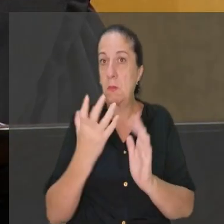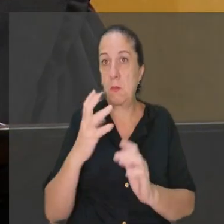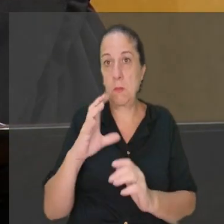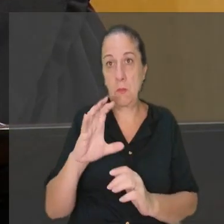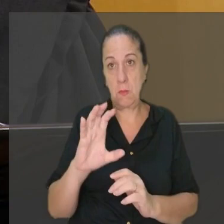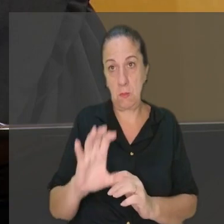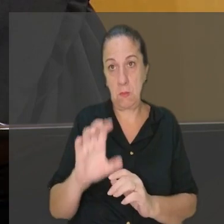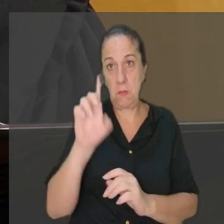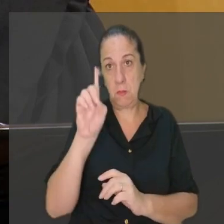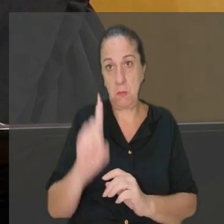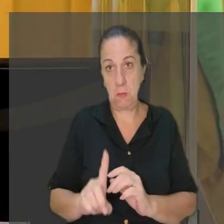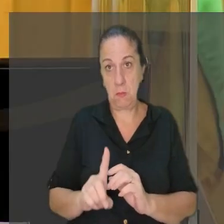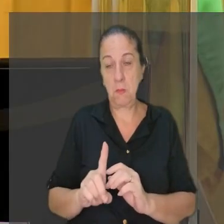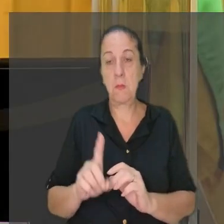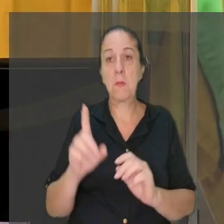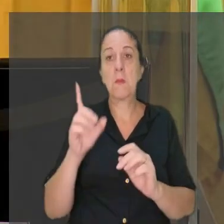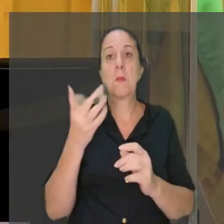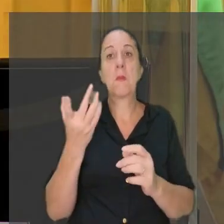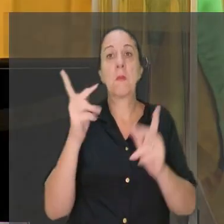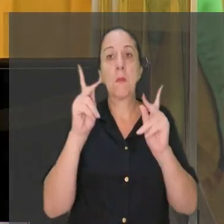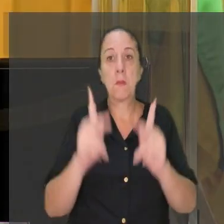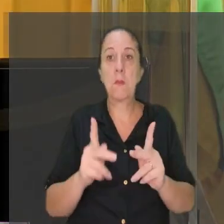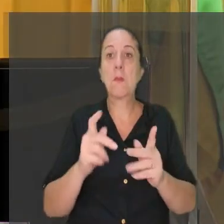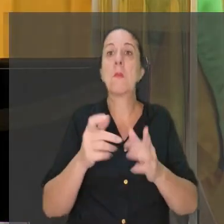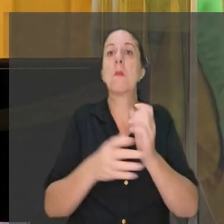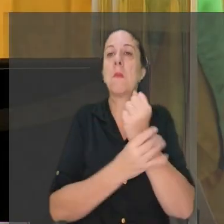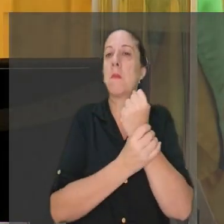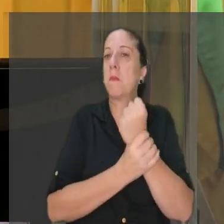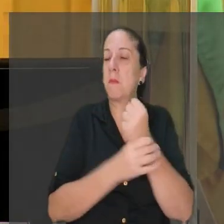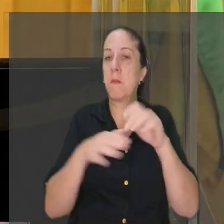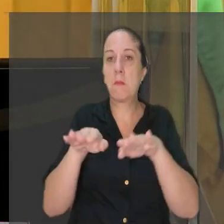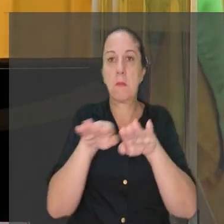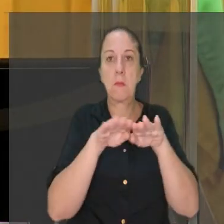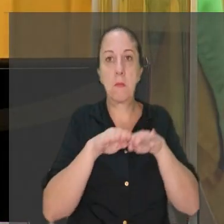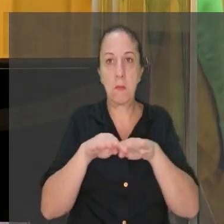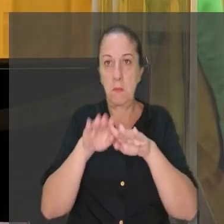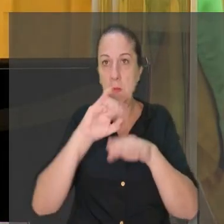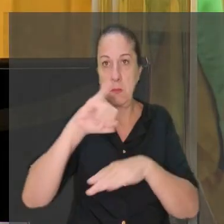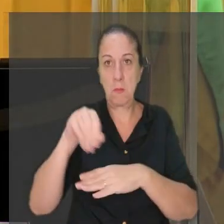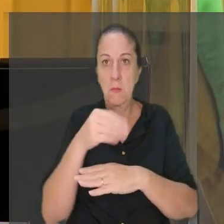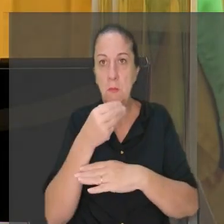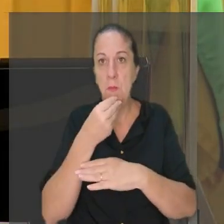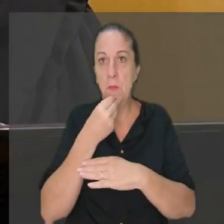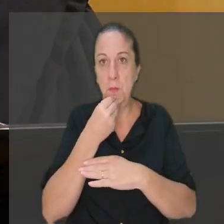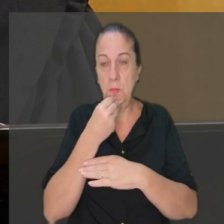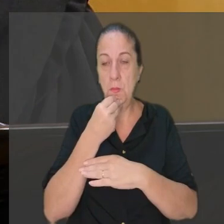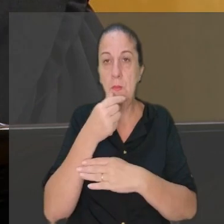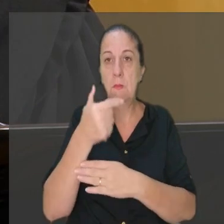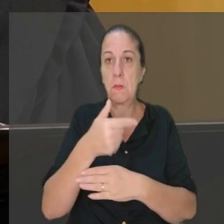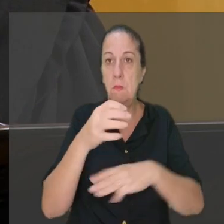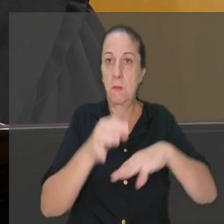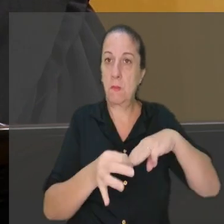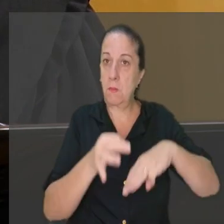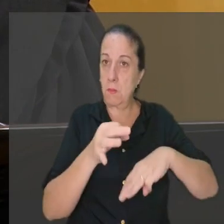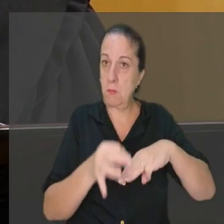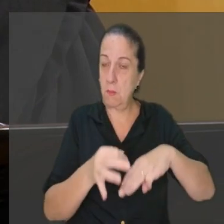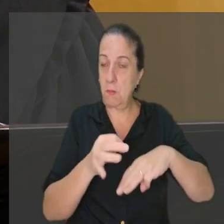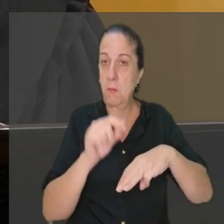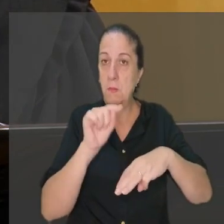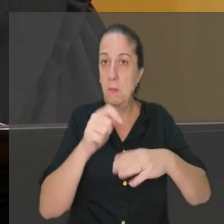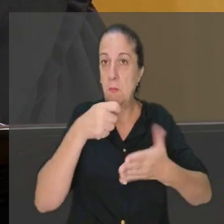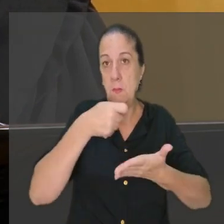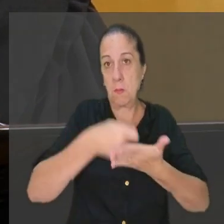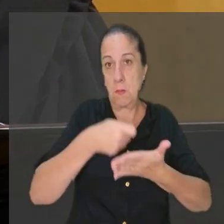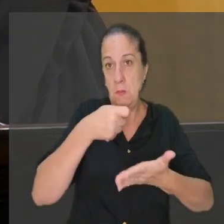da Pessoa com Deficiência, que garante o direito ao trabalho em igualdade de oportunidades. Segundo o ministro, no caso,